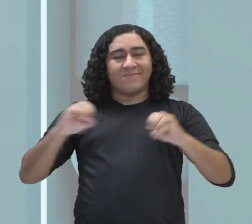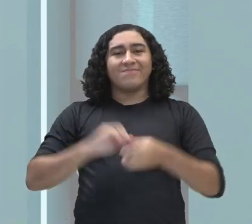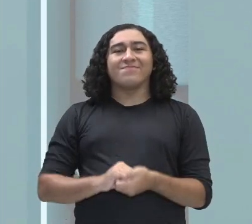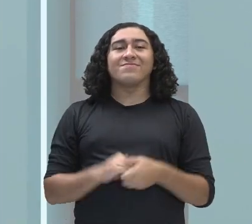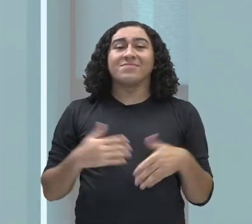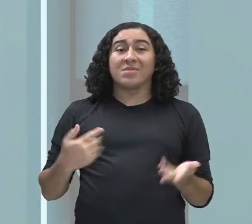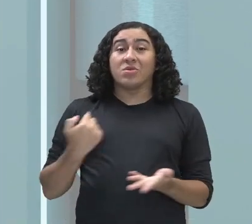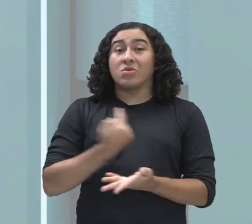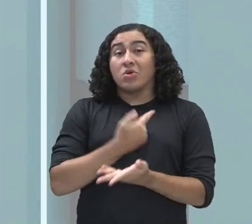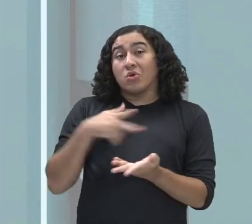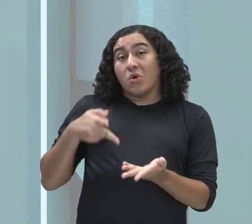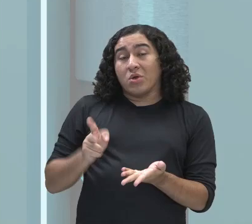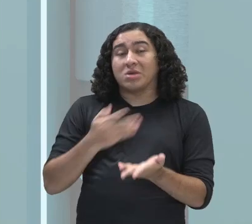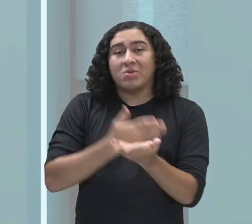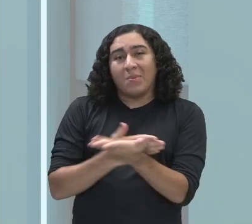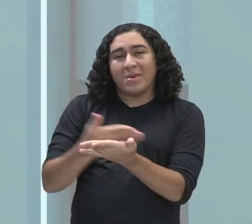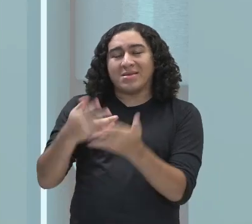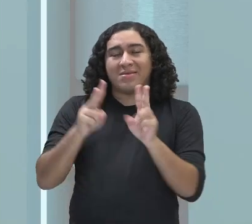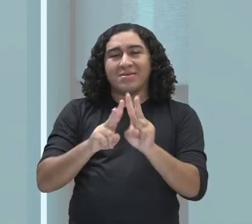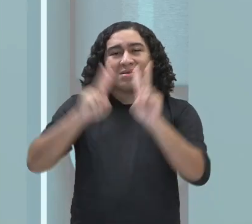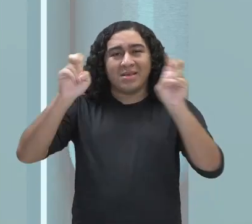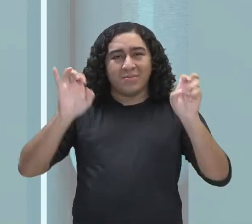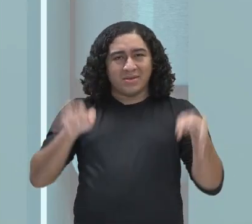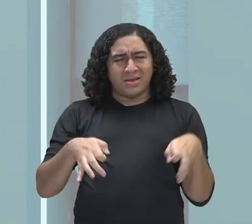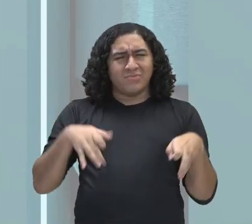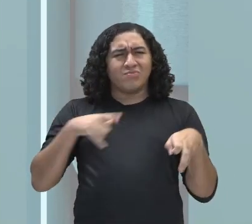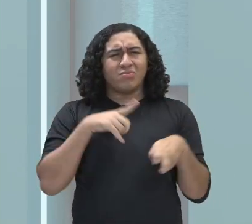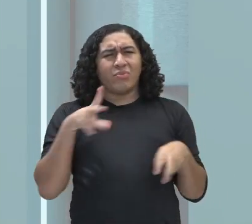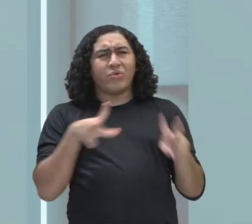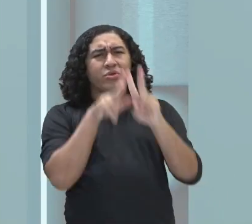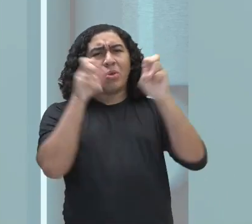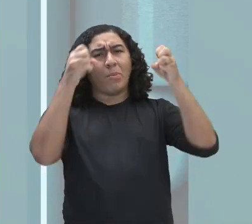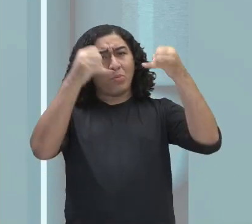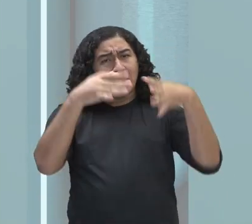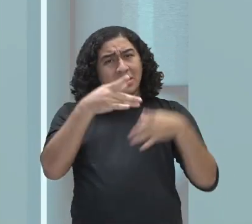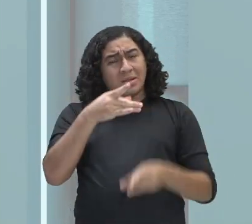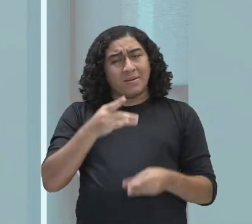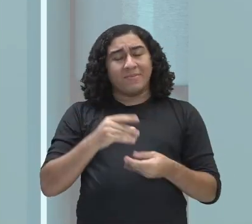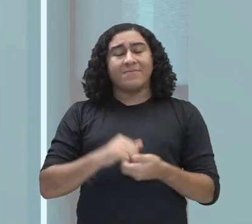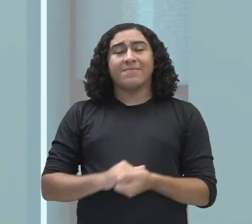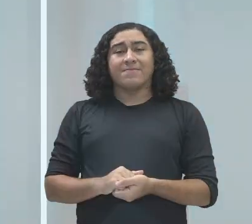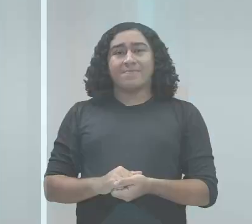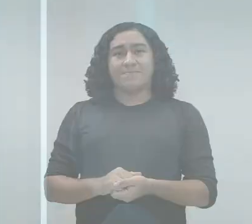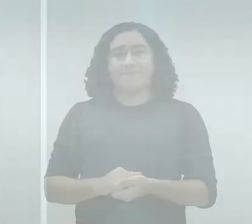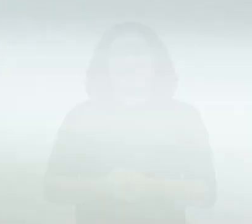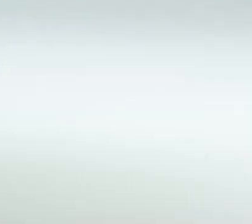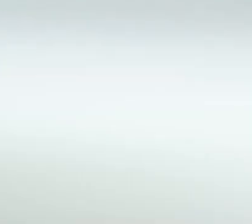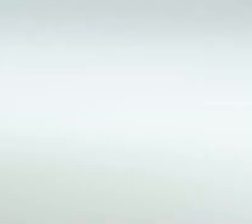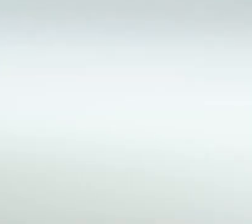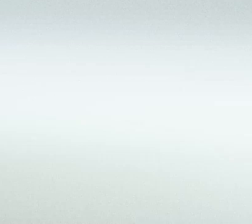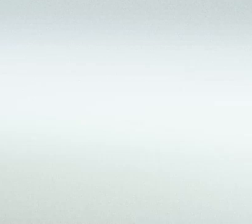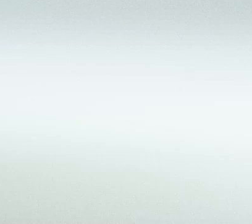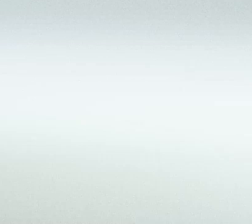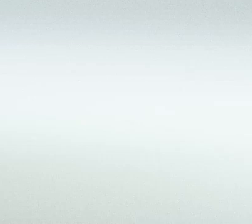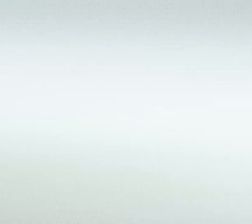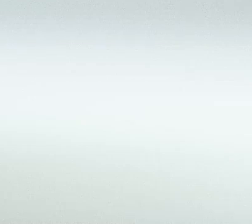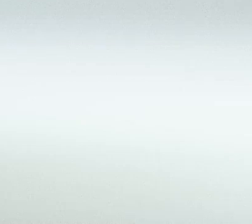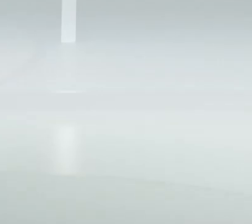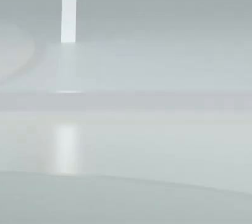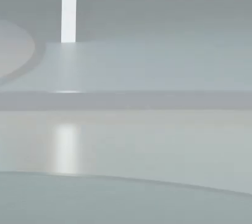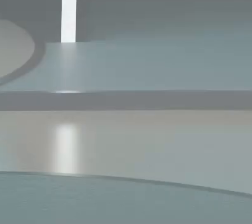vamos dar sequência a esse assunto, vendo um pouquinho mais sobre esse tópico. Let's go!